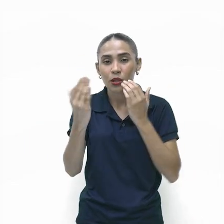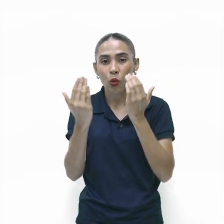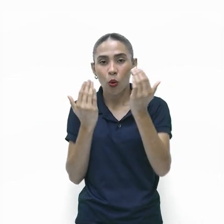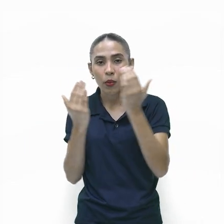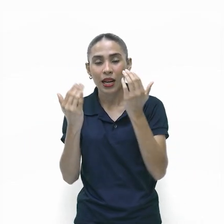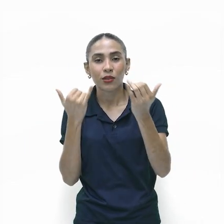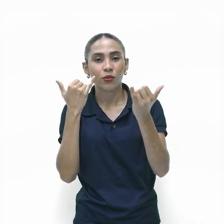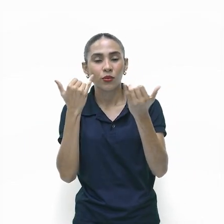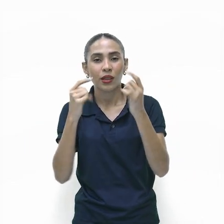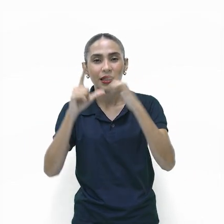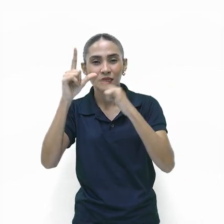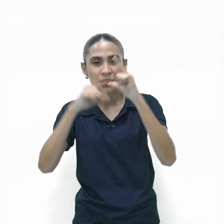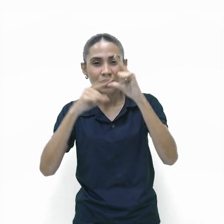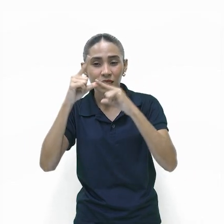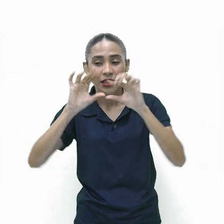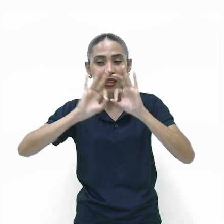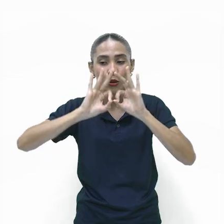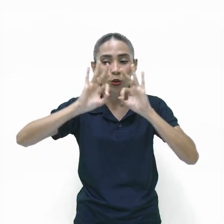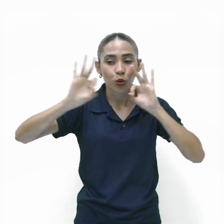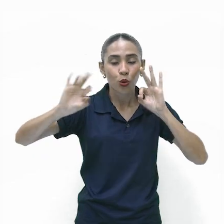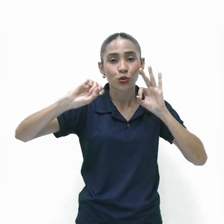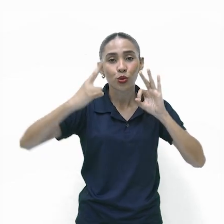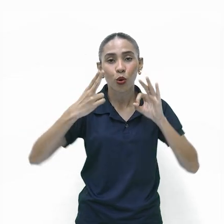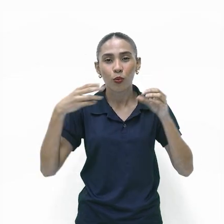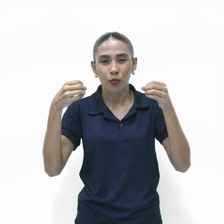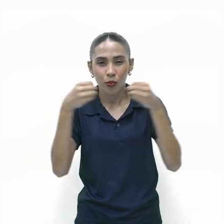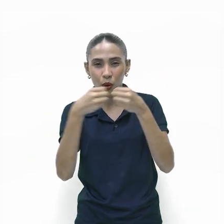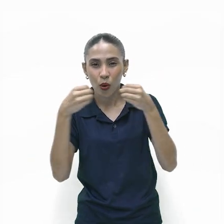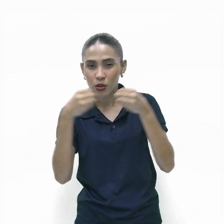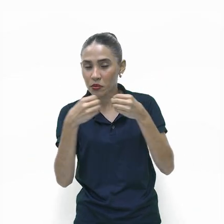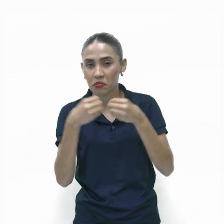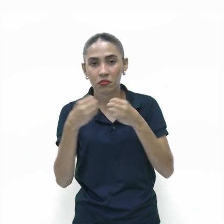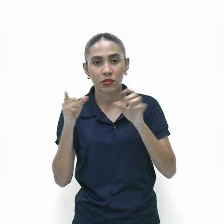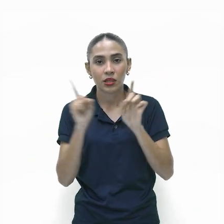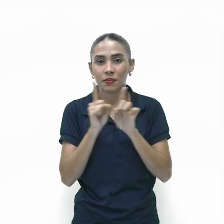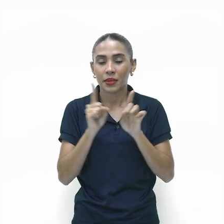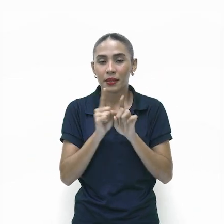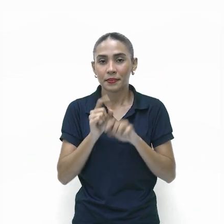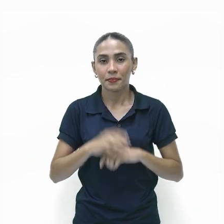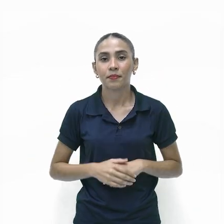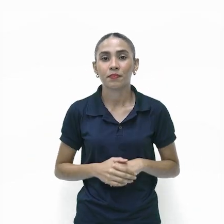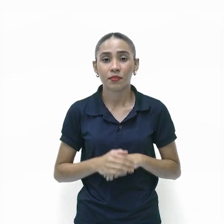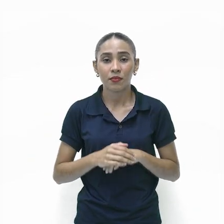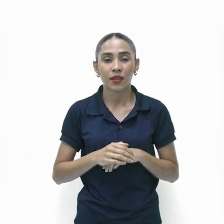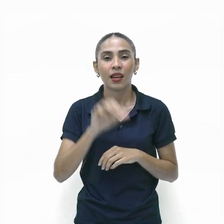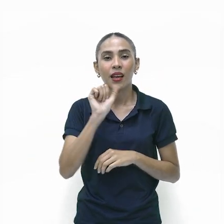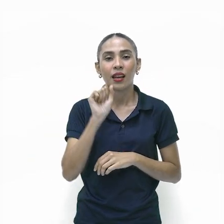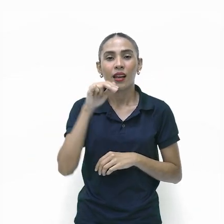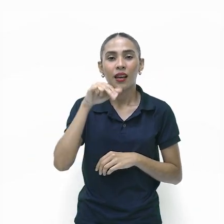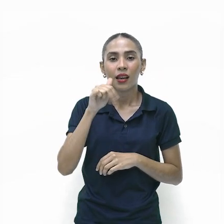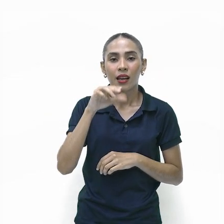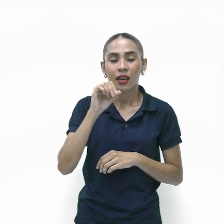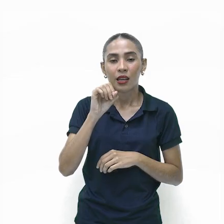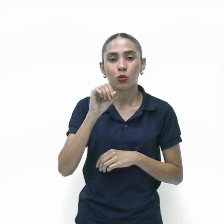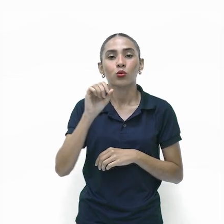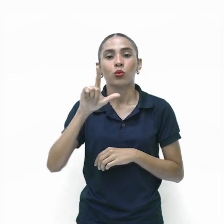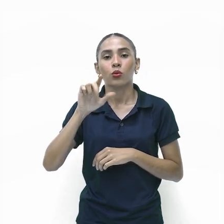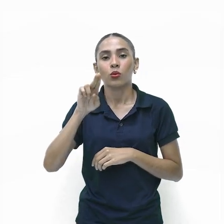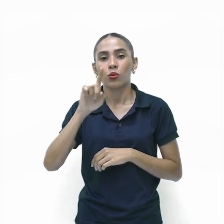das estrelas. Eles estão muito longe ou próximos ou mais próximos a